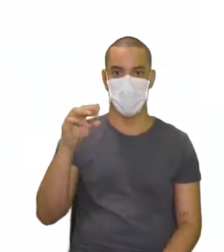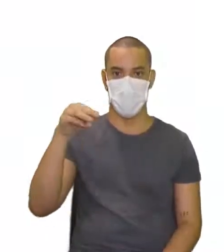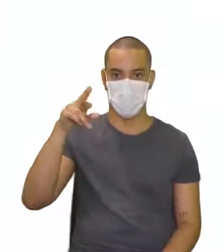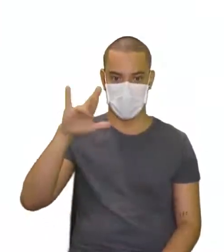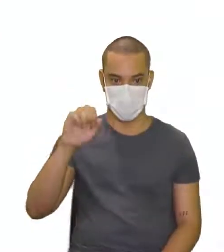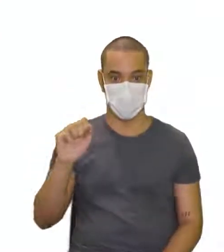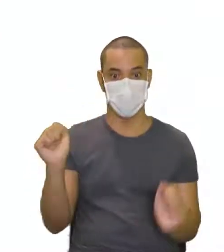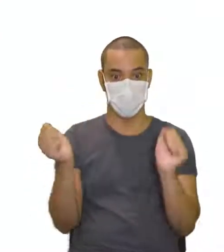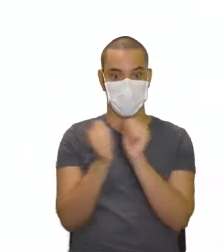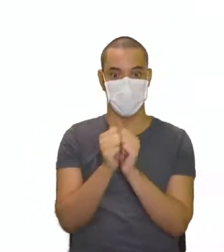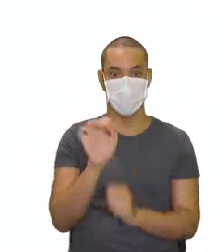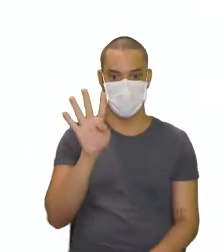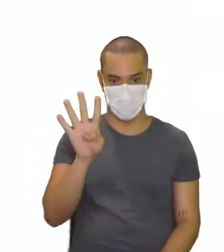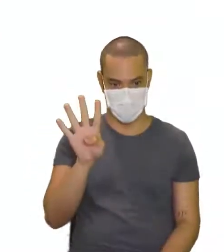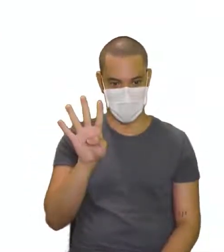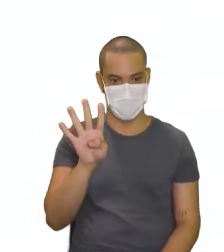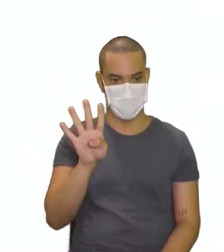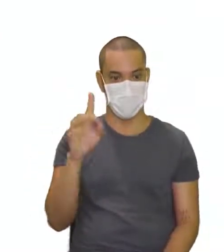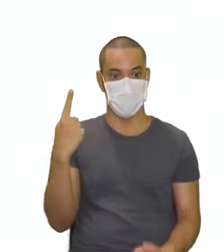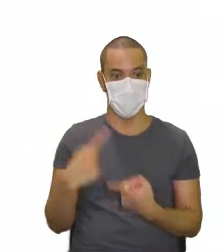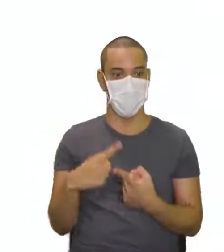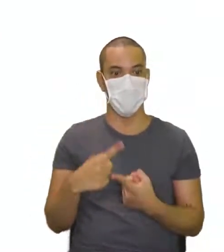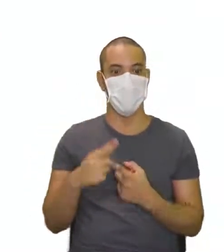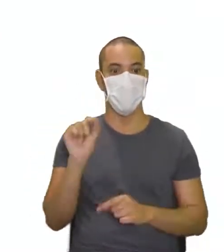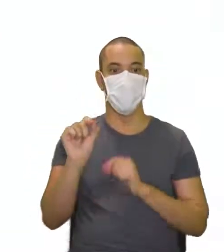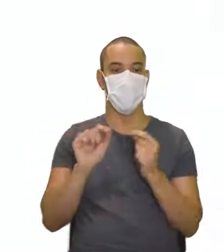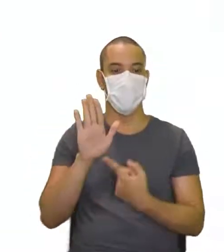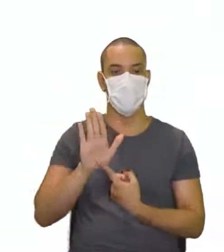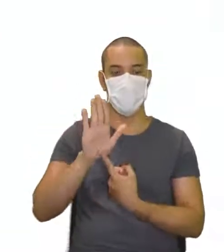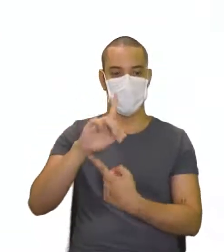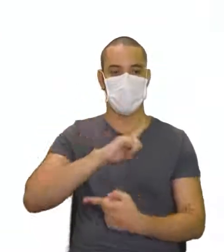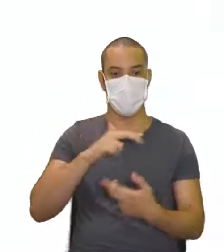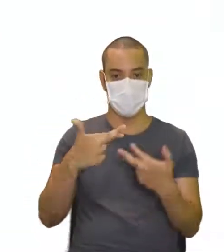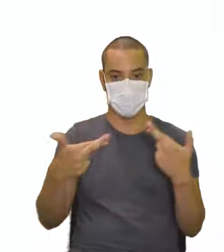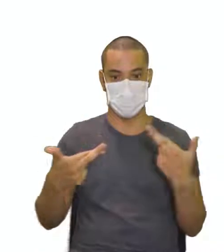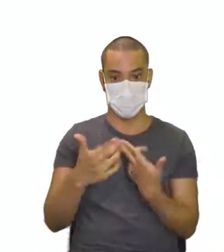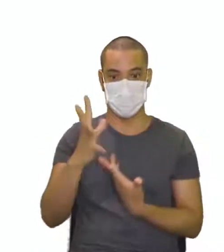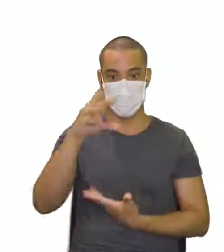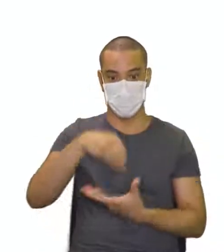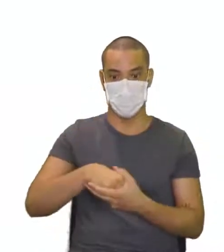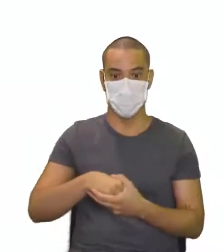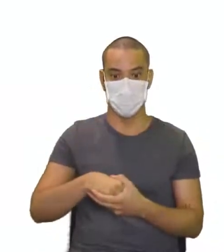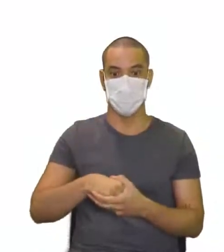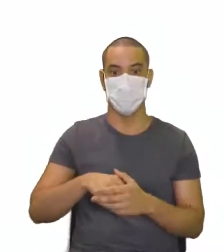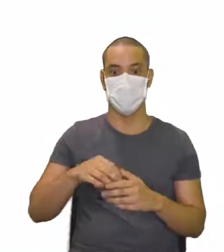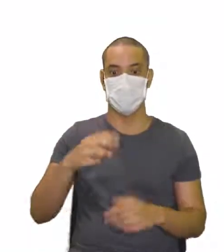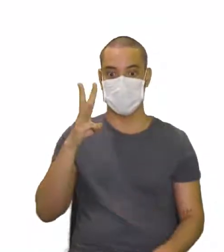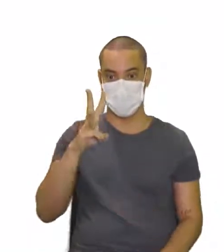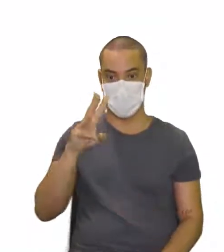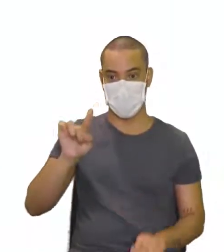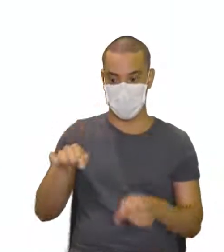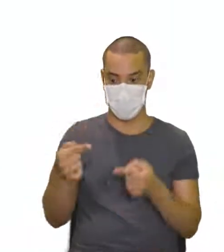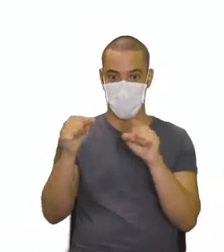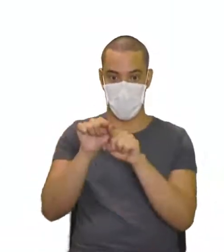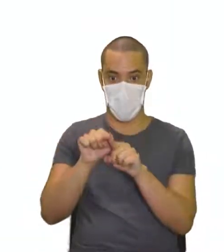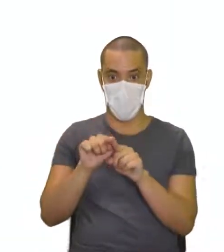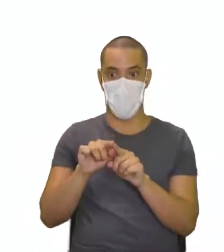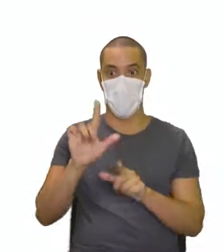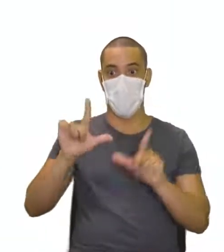vale 4, ok? Então, aqui a gente vai ter uma resistência interna de 3 ohms, que está lá na letra